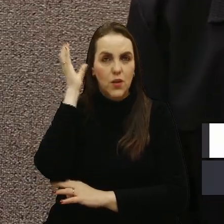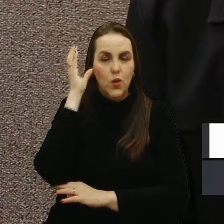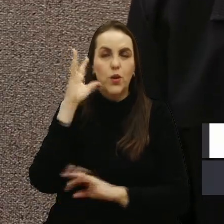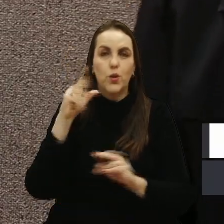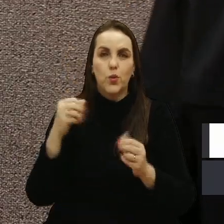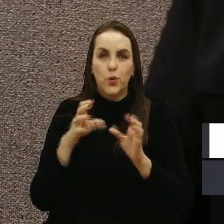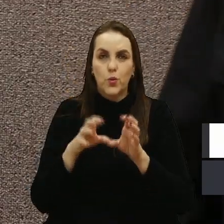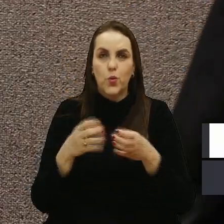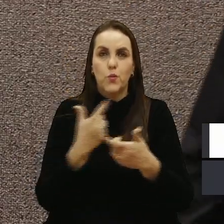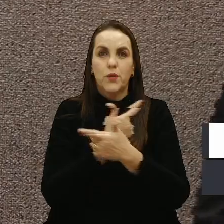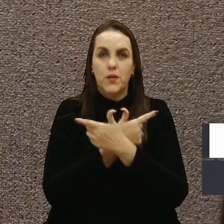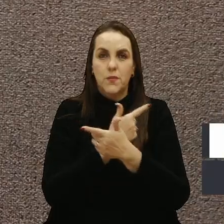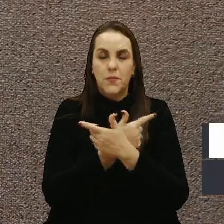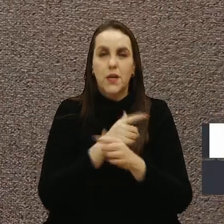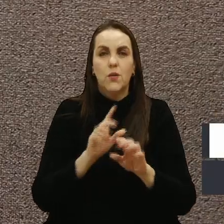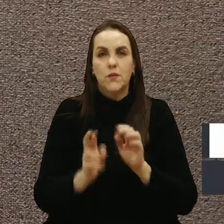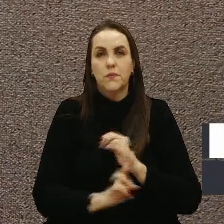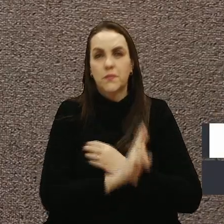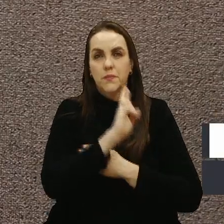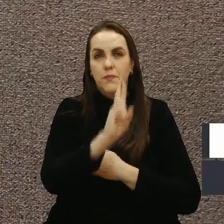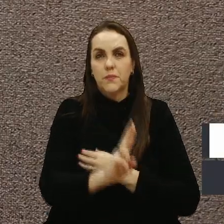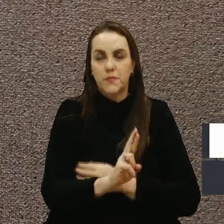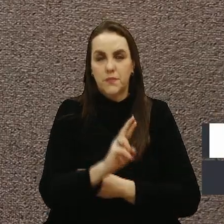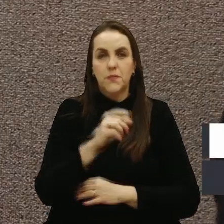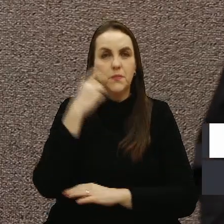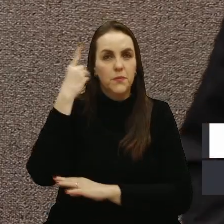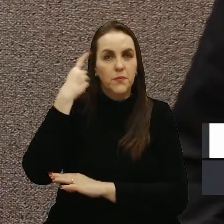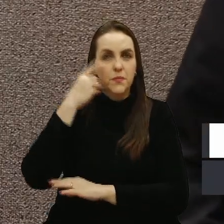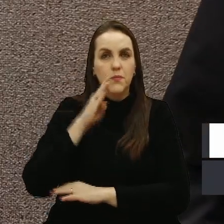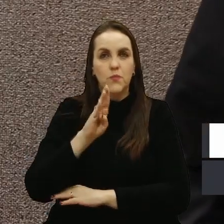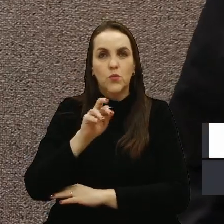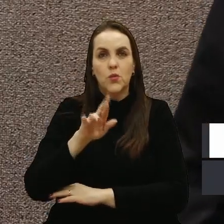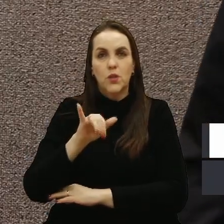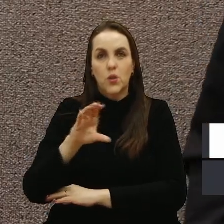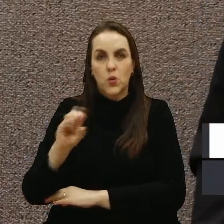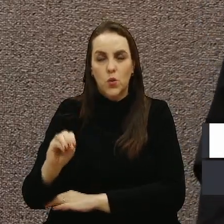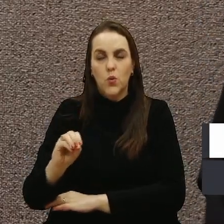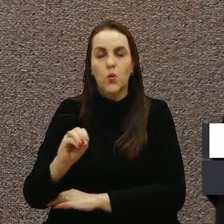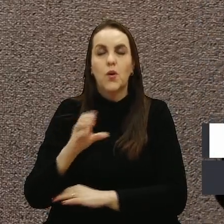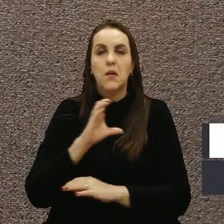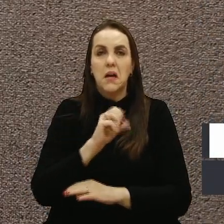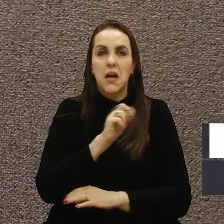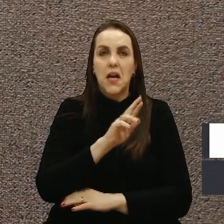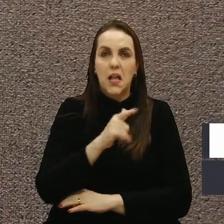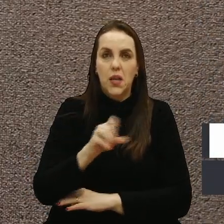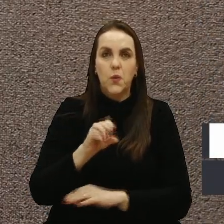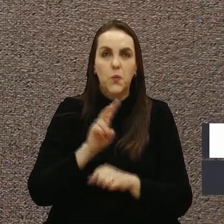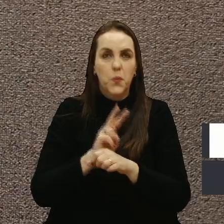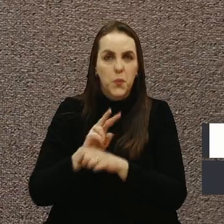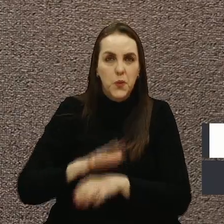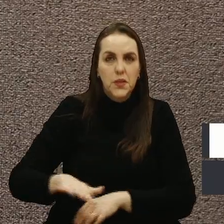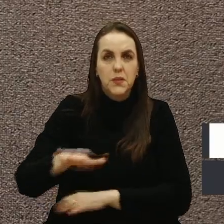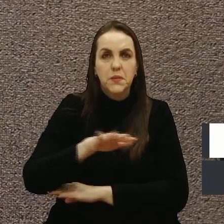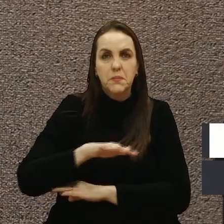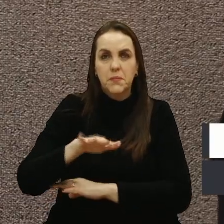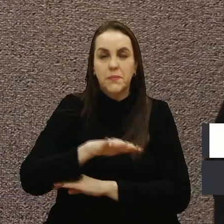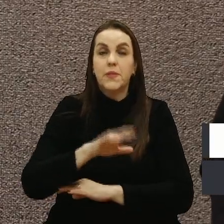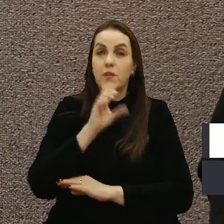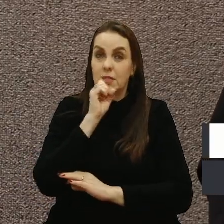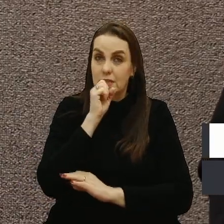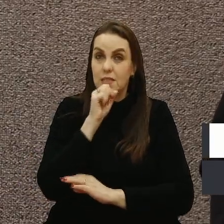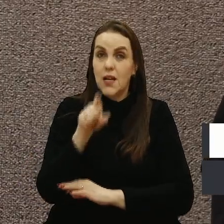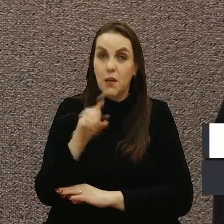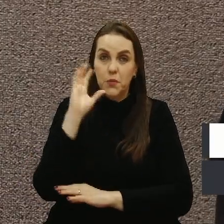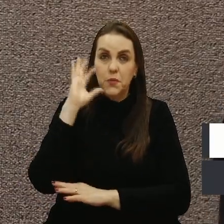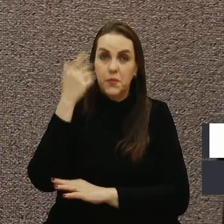Ismel, representando o deputado Búrigo, o Carlão, que cuida bem daquele espaço. Foi sábado e